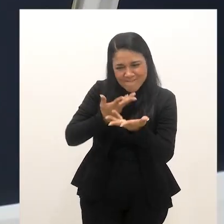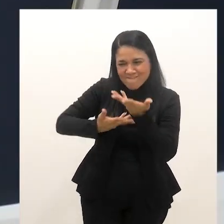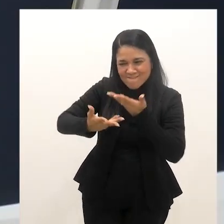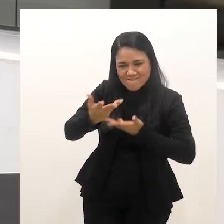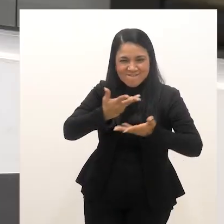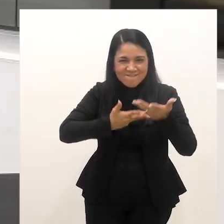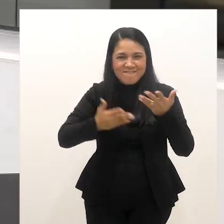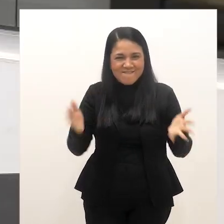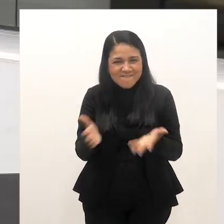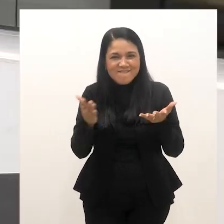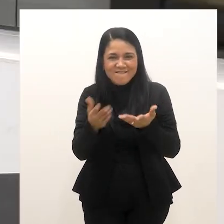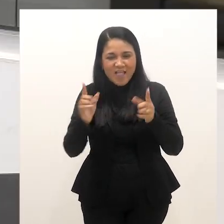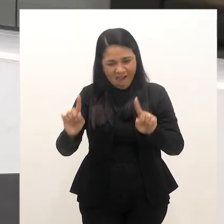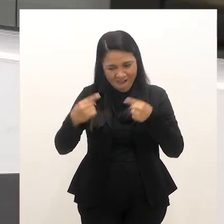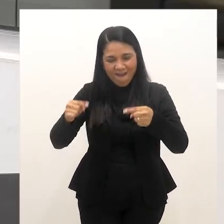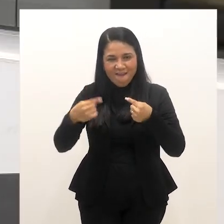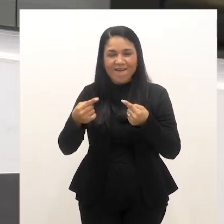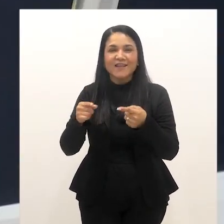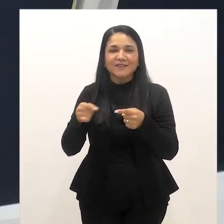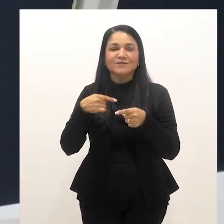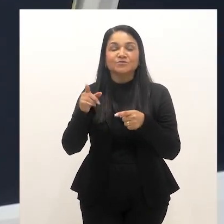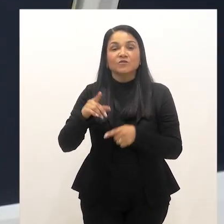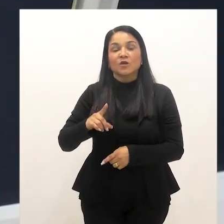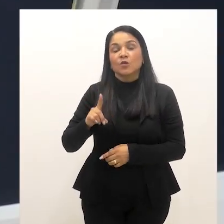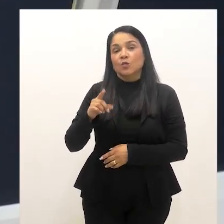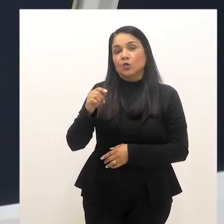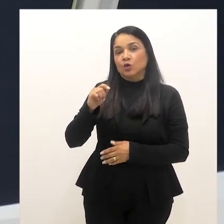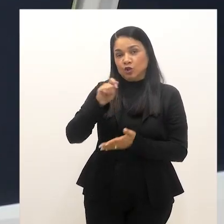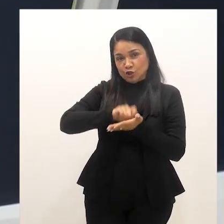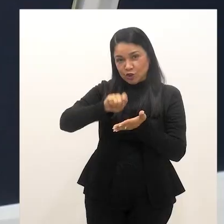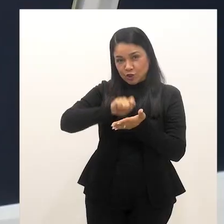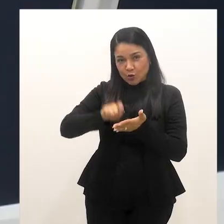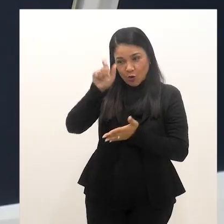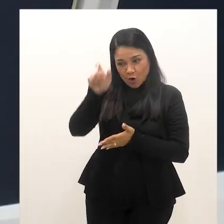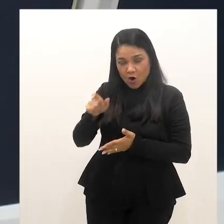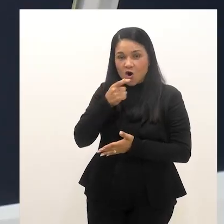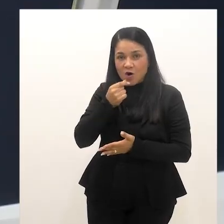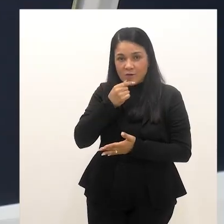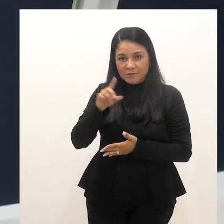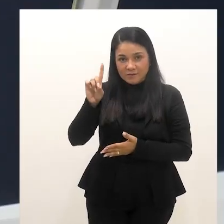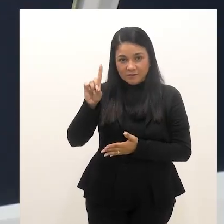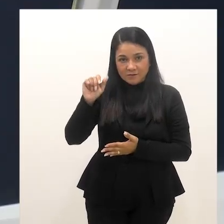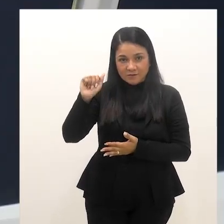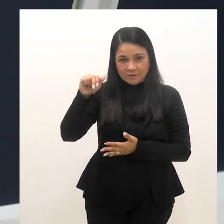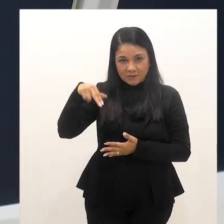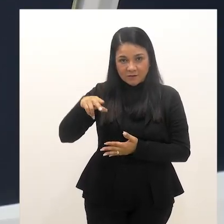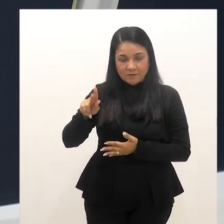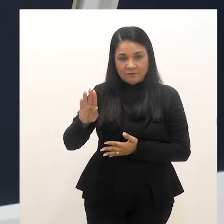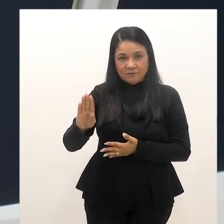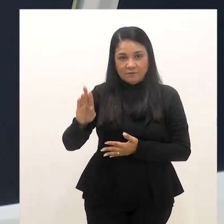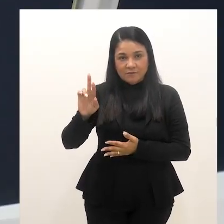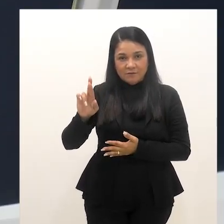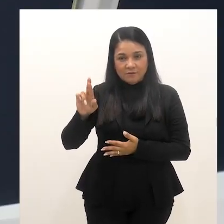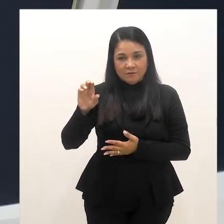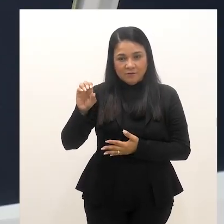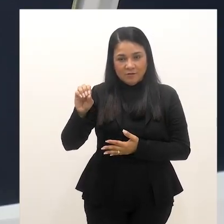Ficar jogando com a gente? Pois é, porque o Dan Brown também tem muito disso, né?